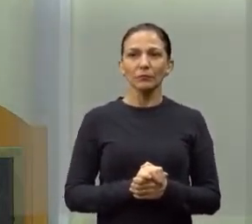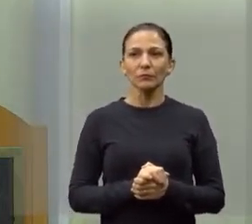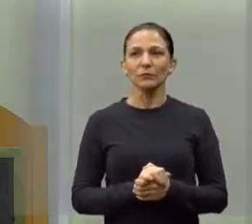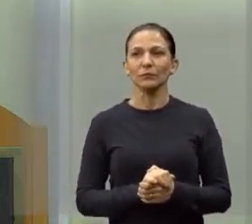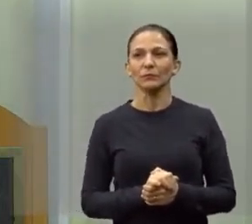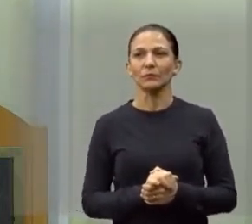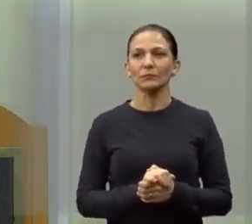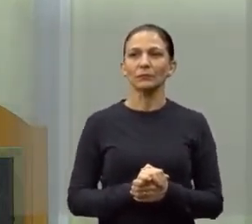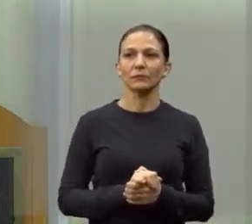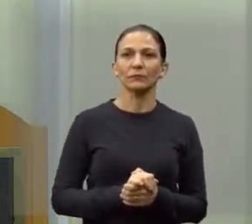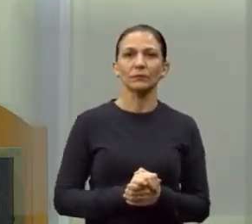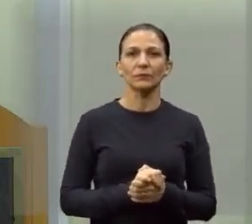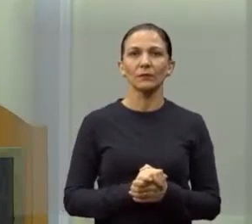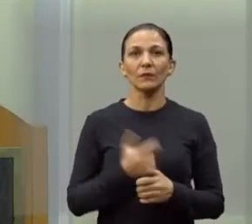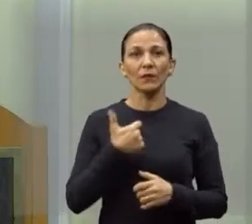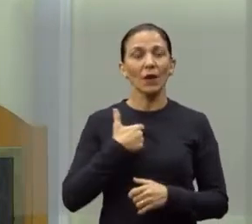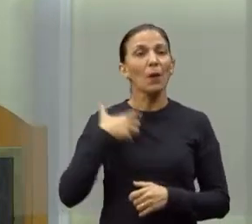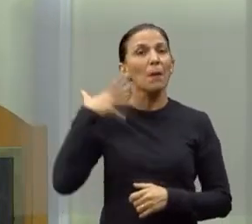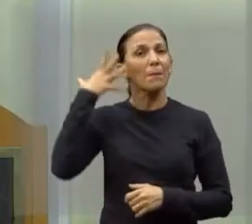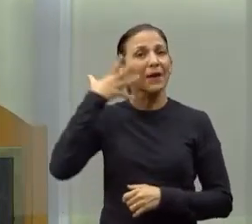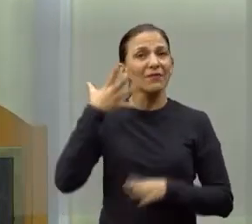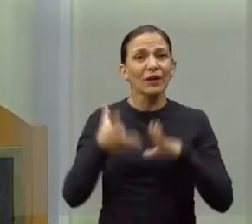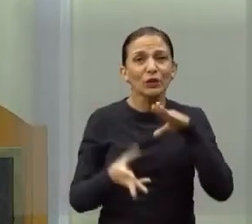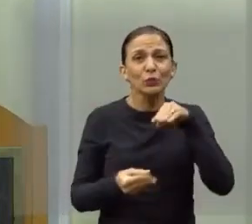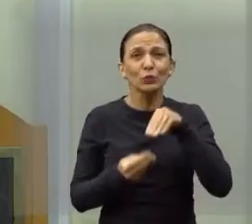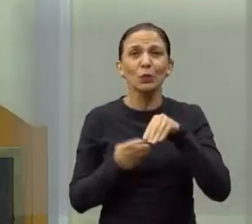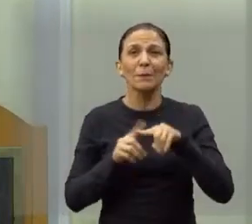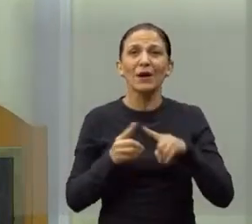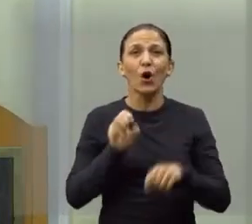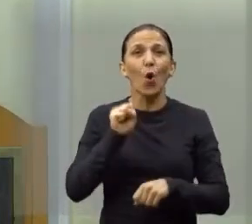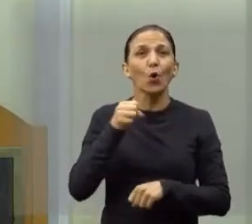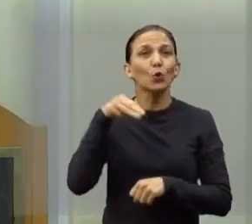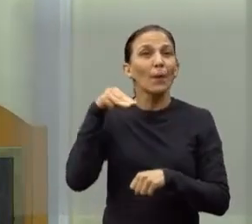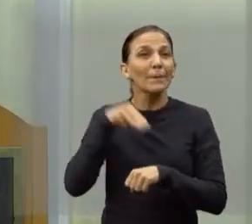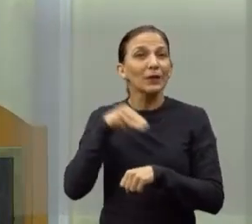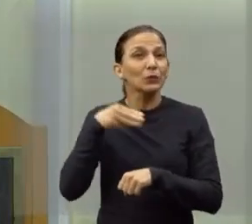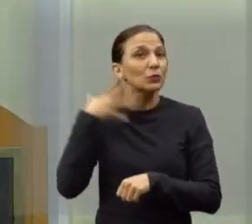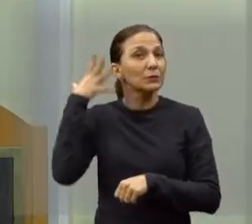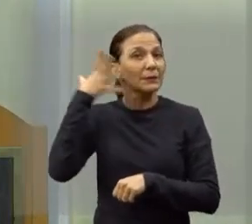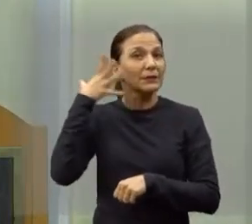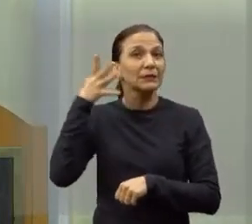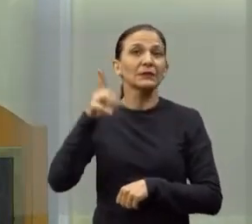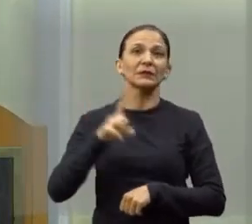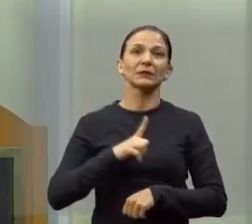acho que, assim, fiz uma fala que ia ser muito sucinta, mas hoje eu tenho 8 minutos de fala.